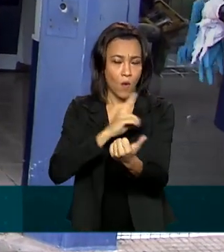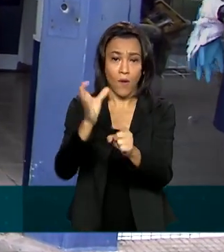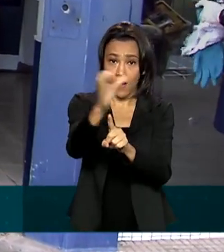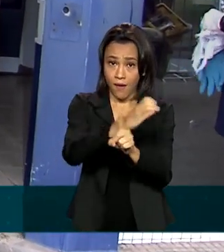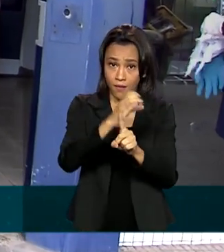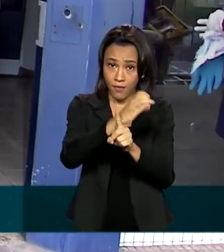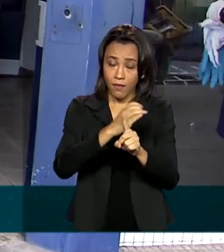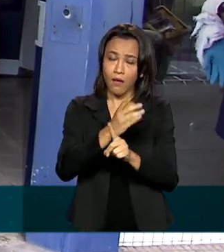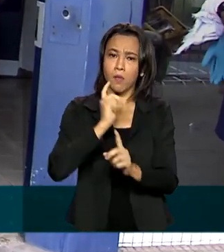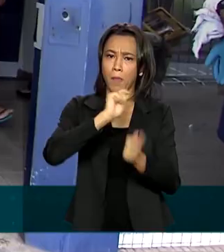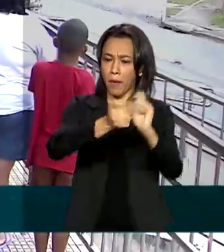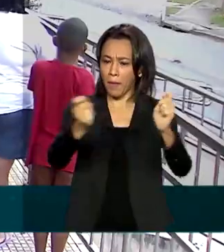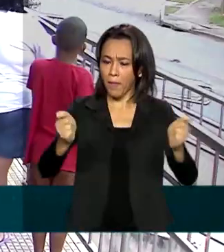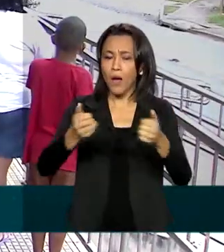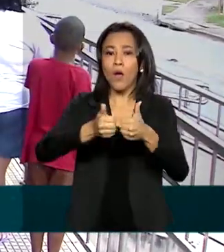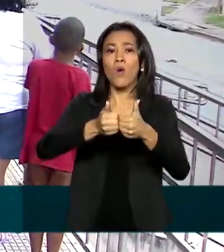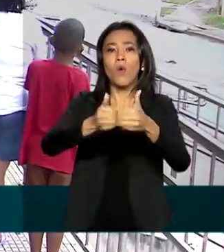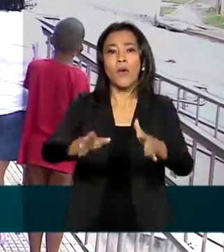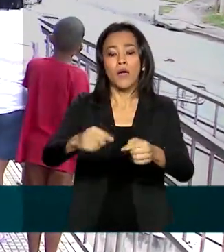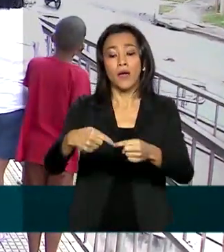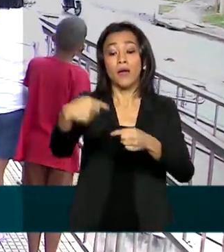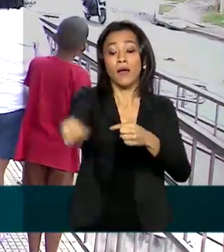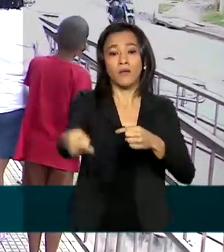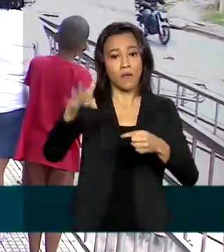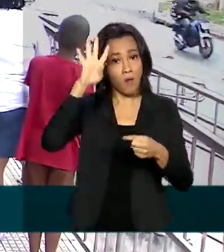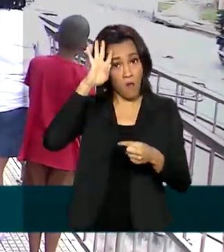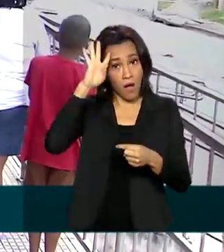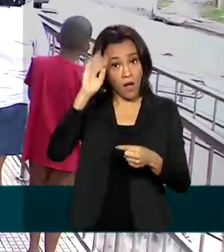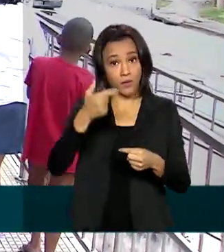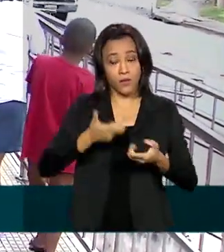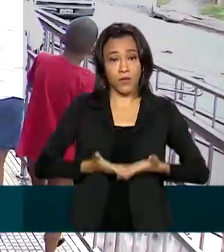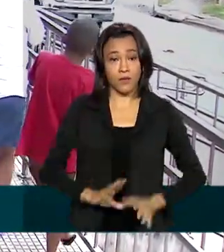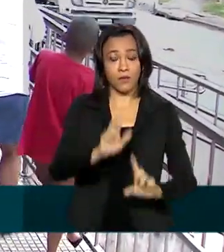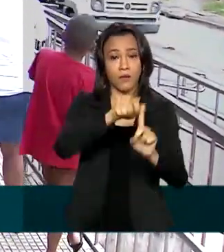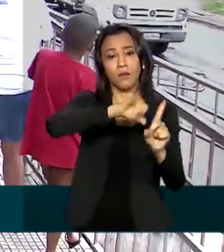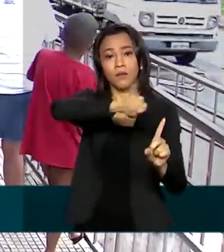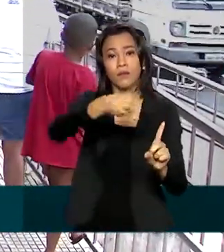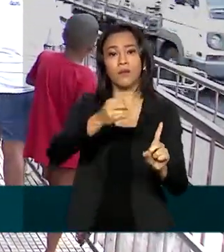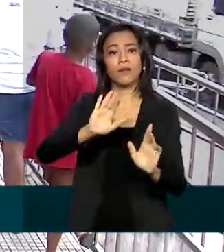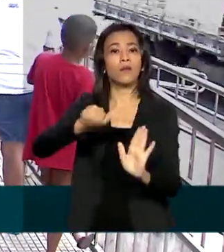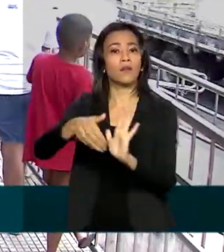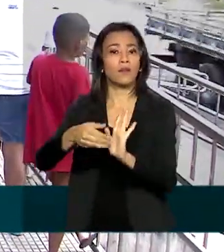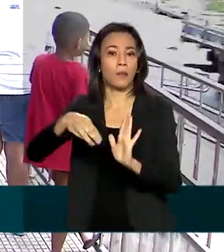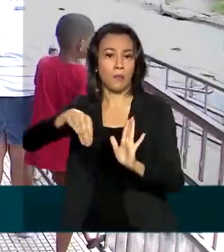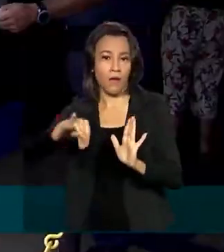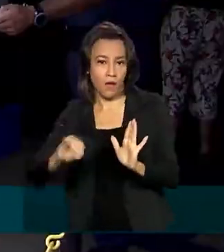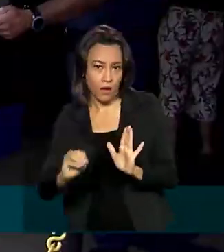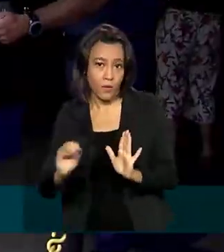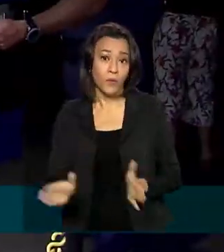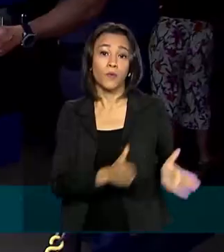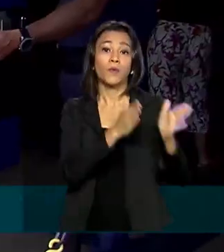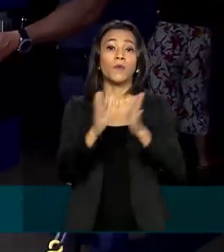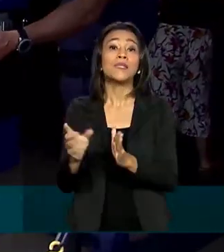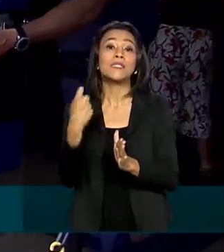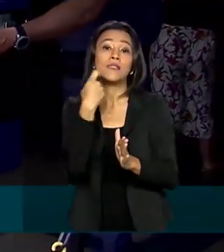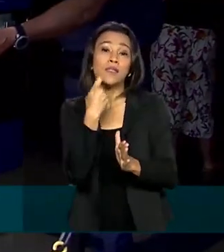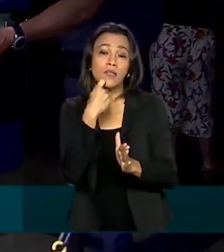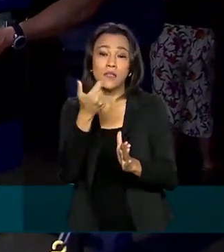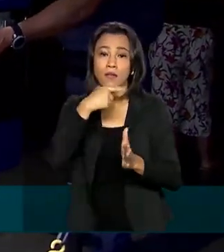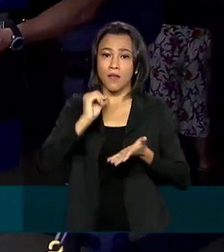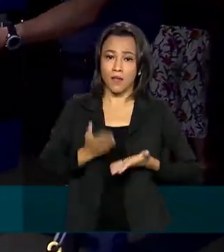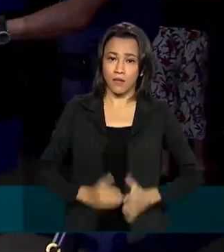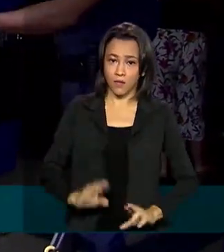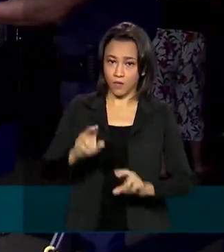de pagamento começa na quarta-feira para os nascidos entre janeiro e maio e na sexta para os aniversariantes